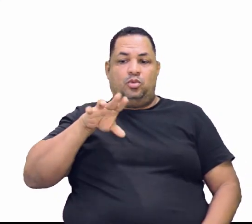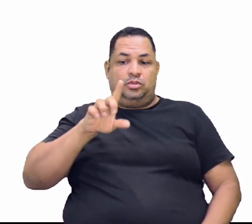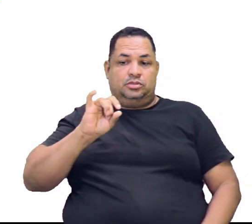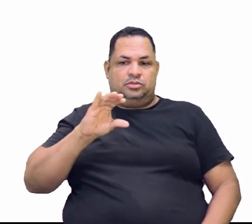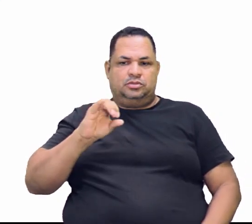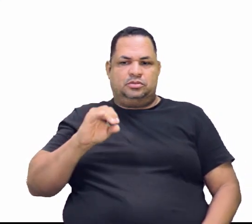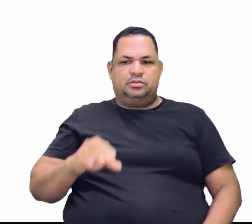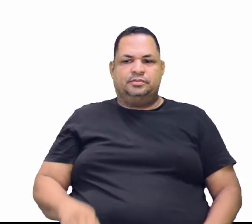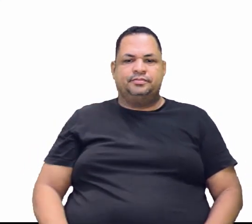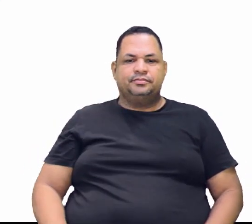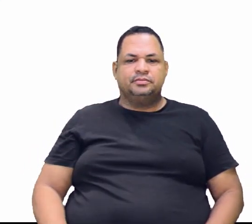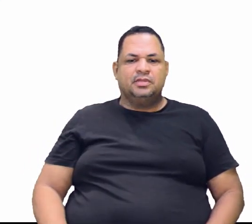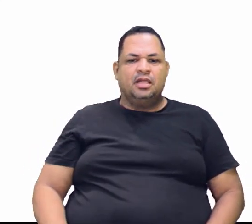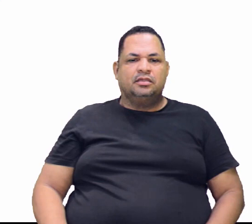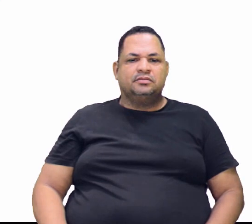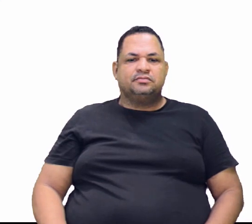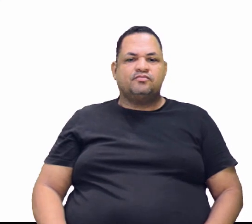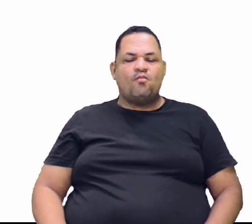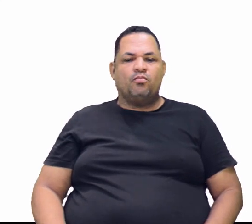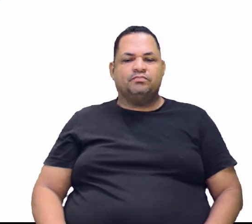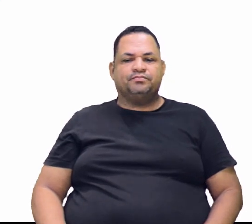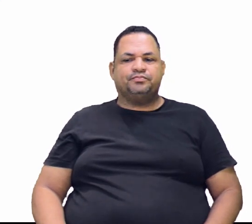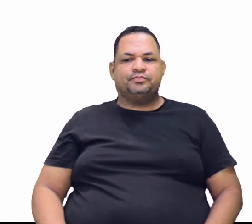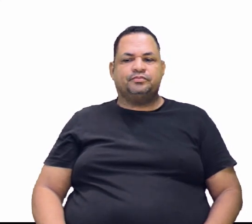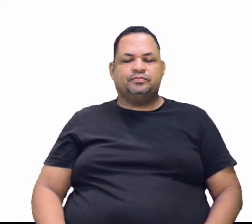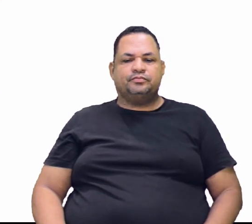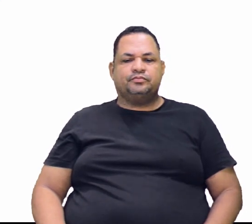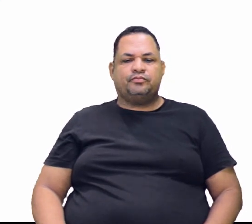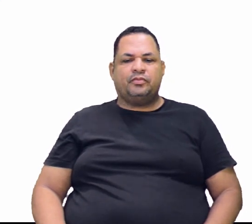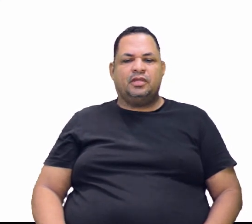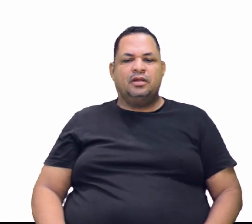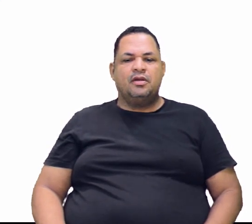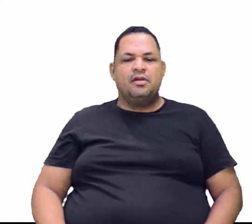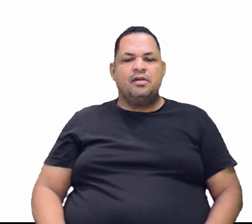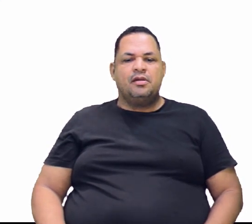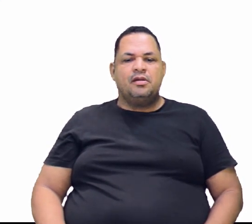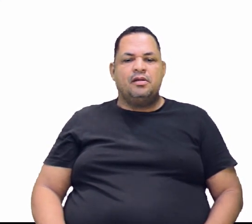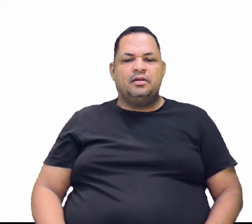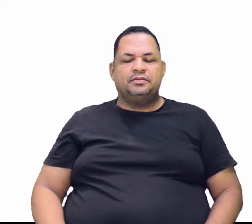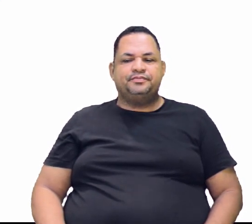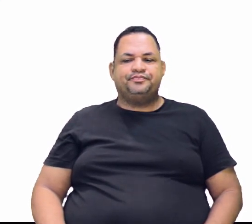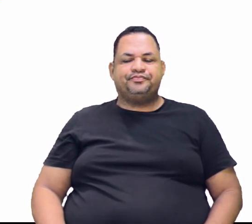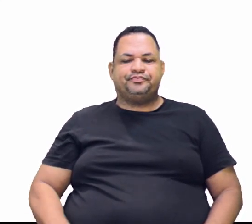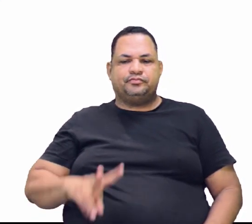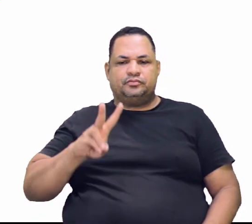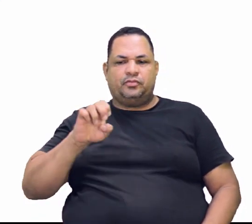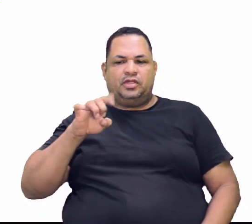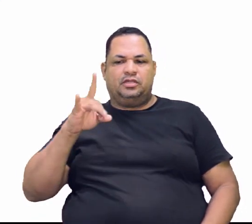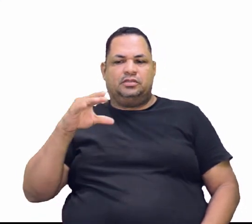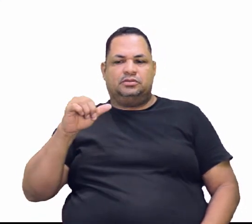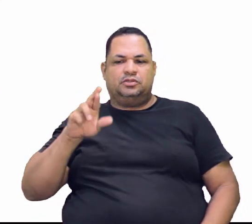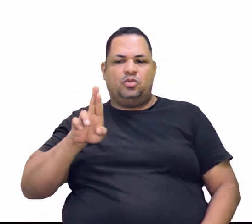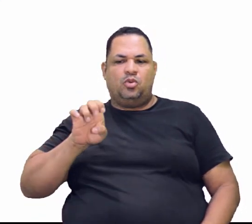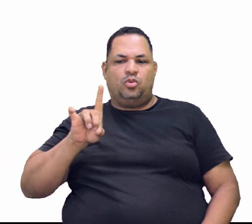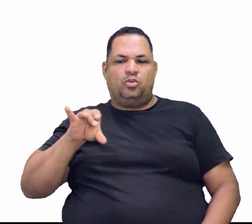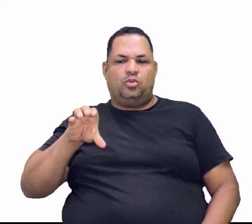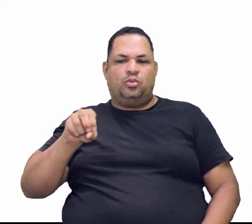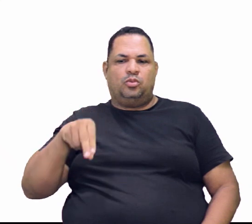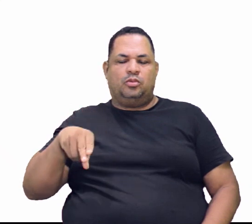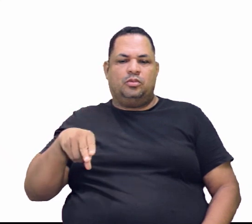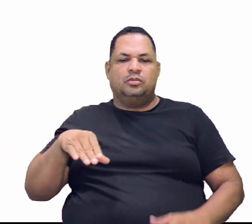hein? Aloysão. Então, de outro lado, eu tenho Vicente Rondon. Joaquim Vicente Rondon.